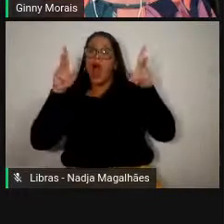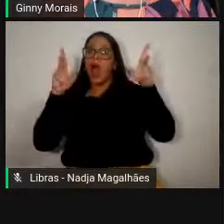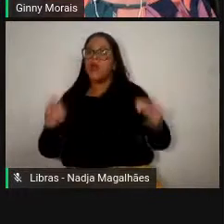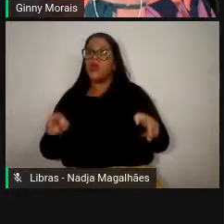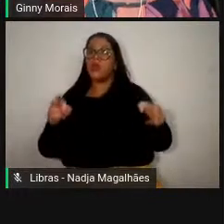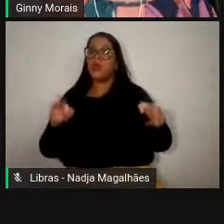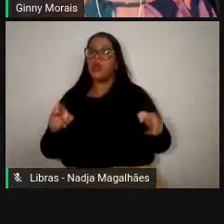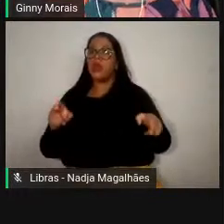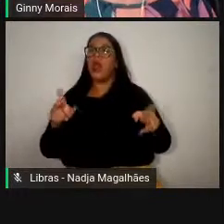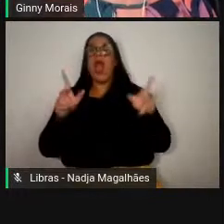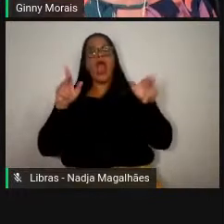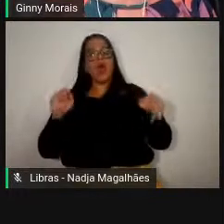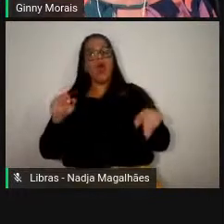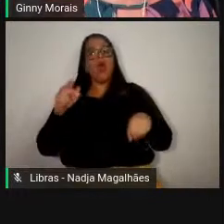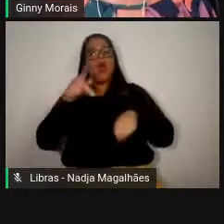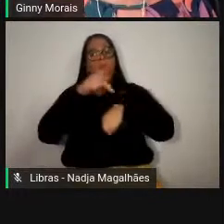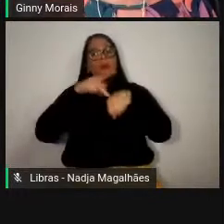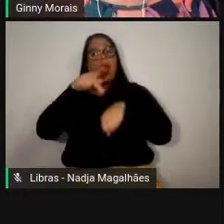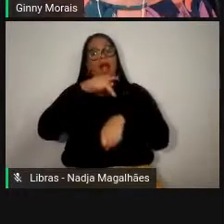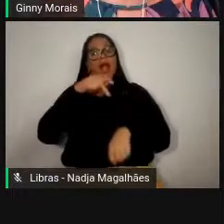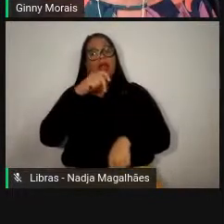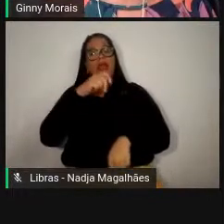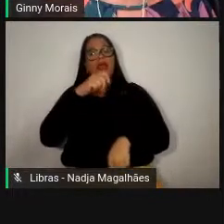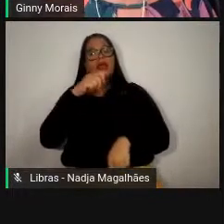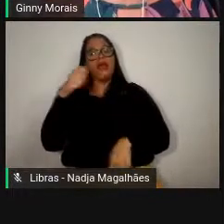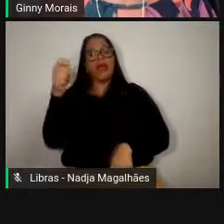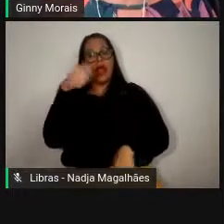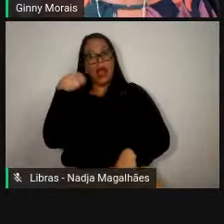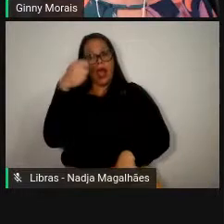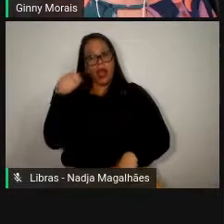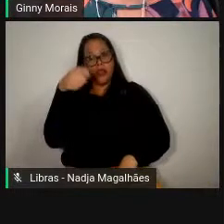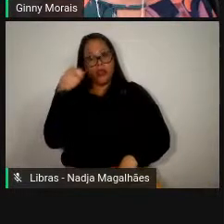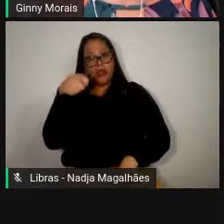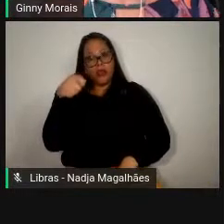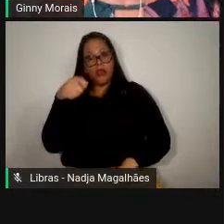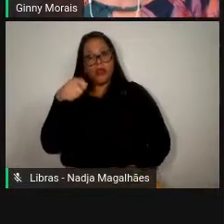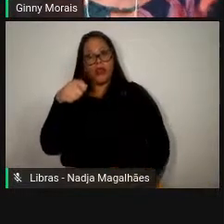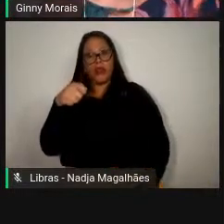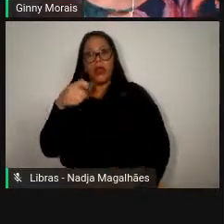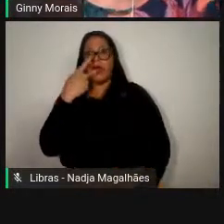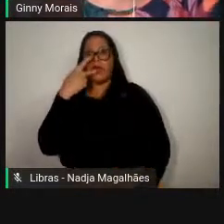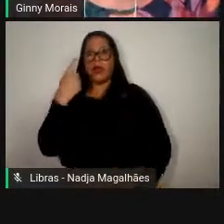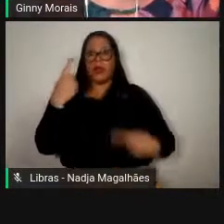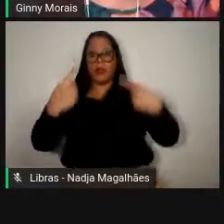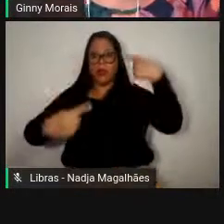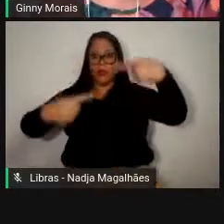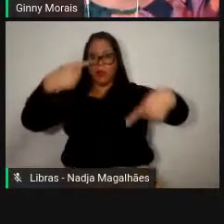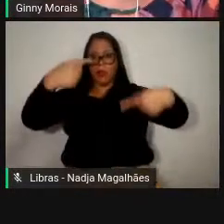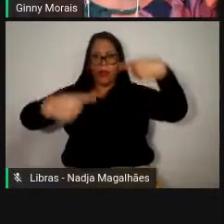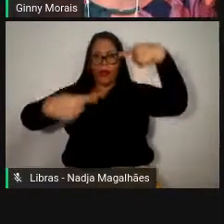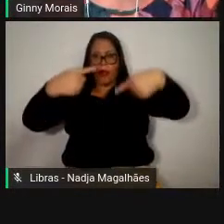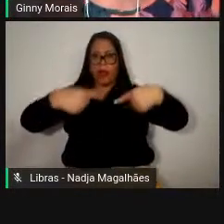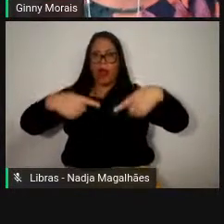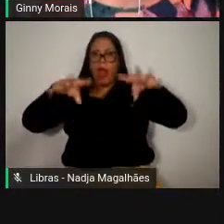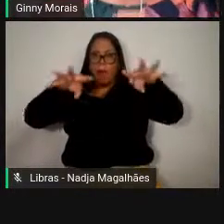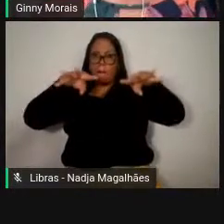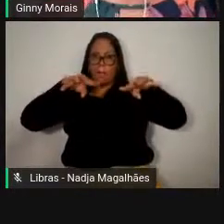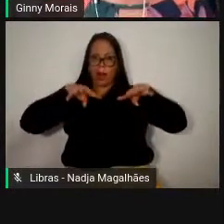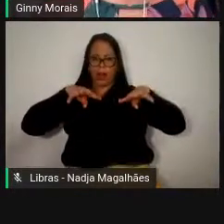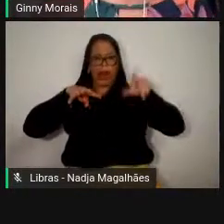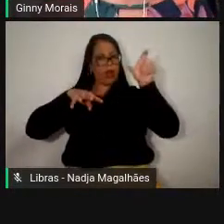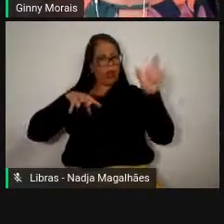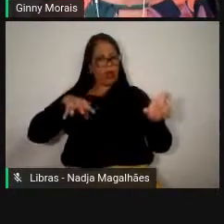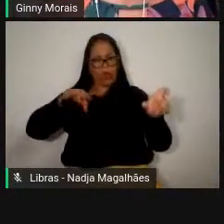na Argentina, enquanto tem uma oradora falando sobre a dívida externa, está mostrando a reação do plenário e está mostrando